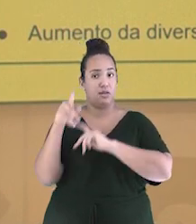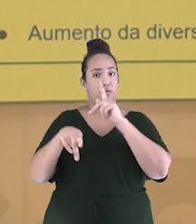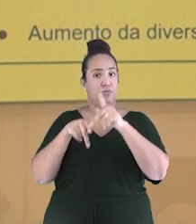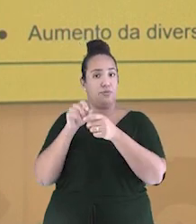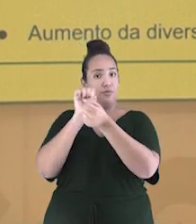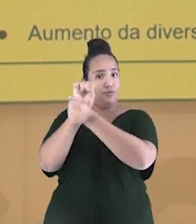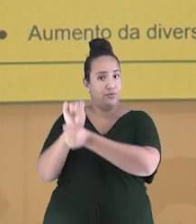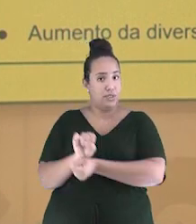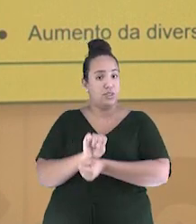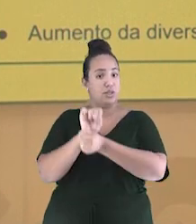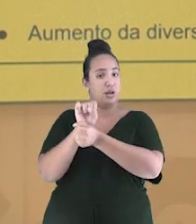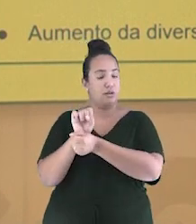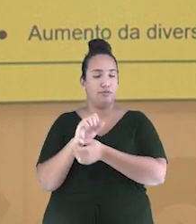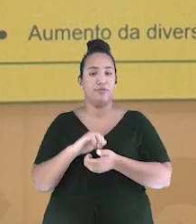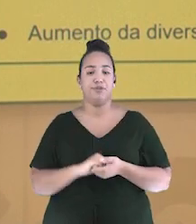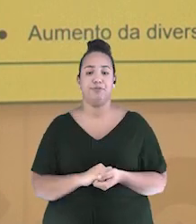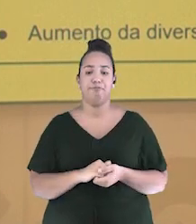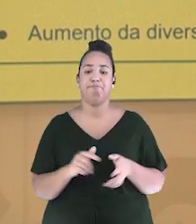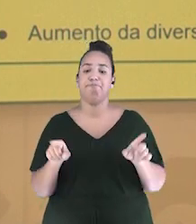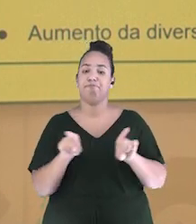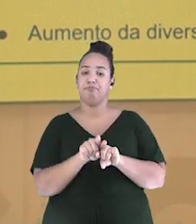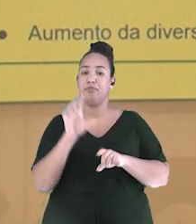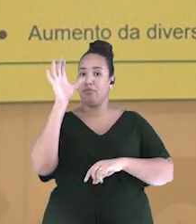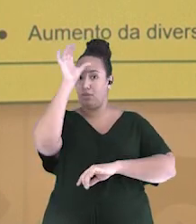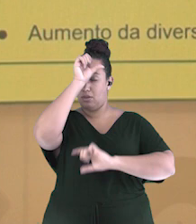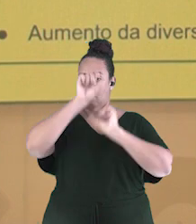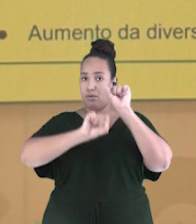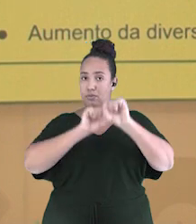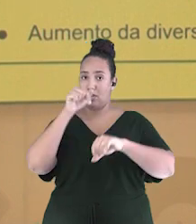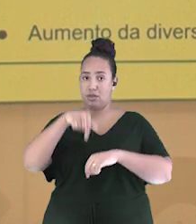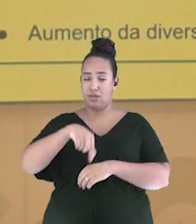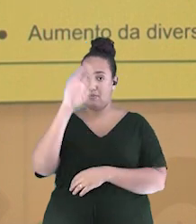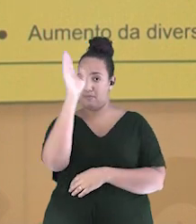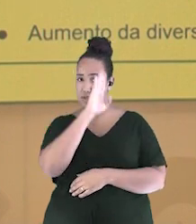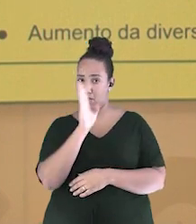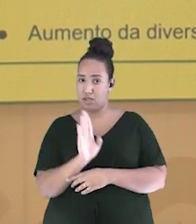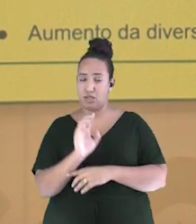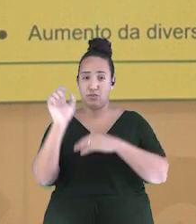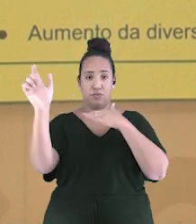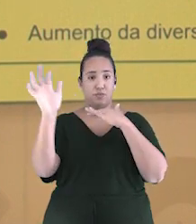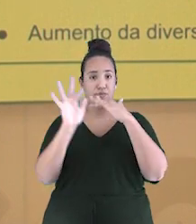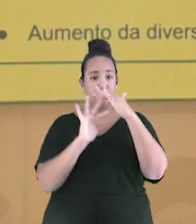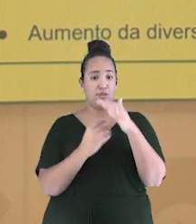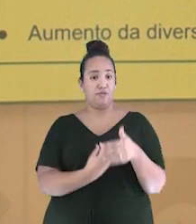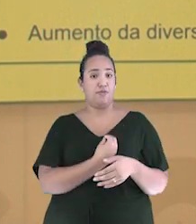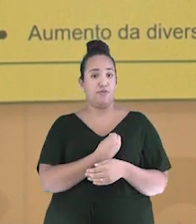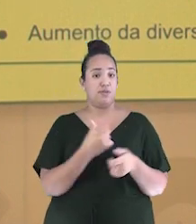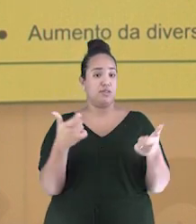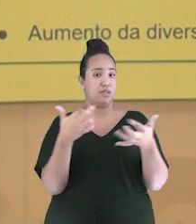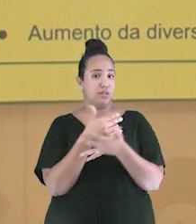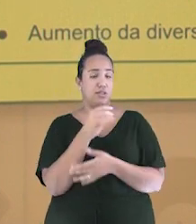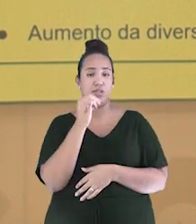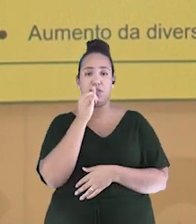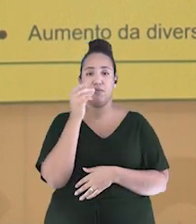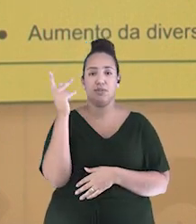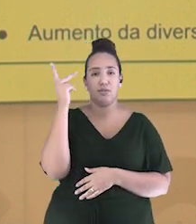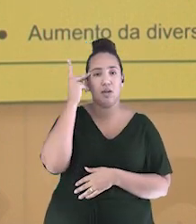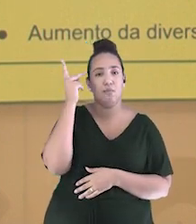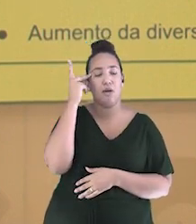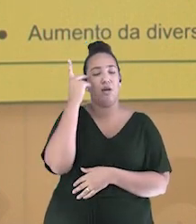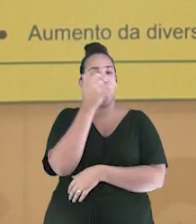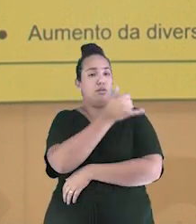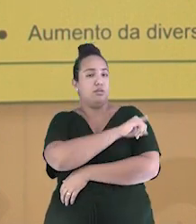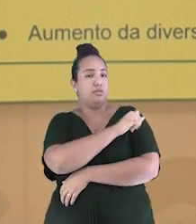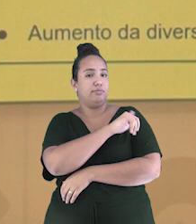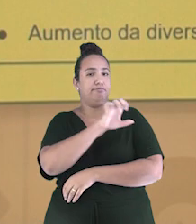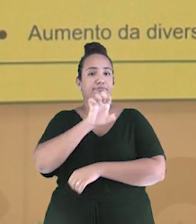por trabalho escravo. Também aprendemos que em nosso país, os imigrantes foram viver em cidades como São Paulo, Rio de